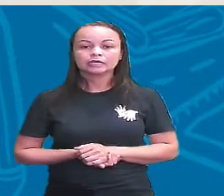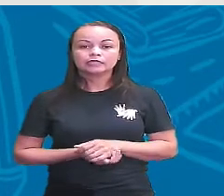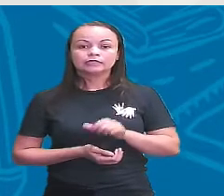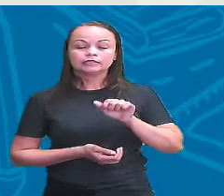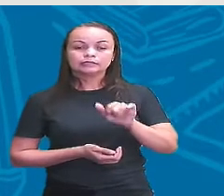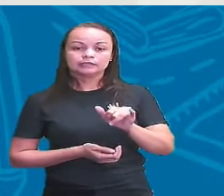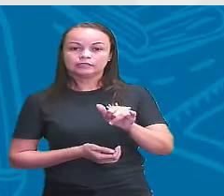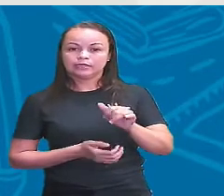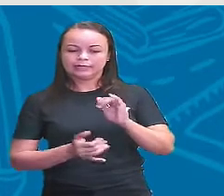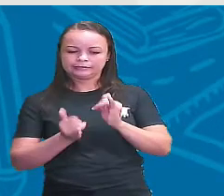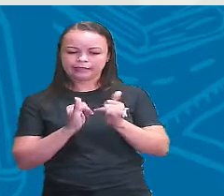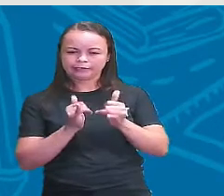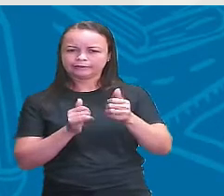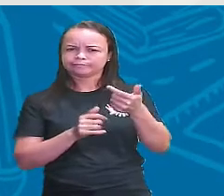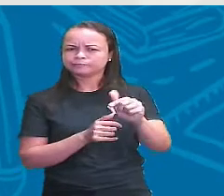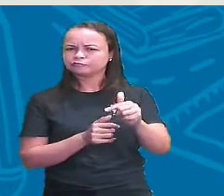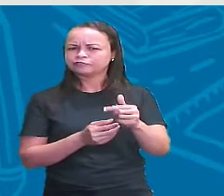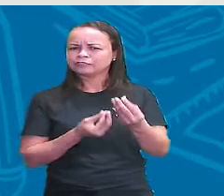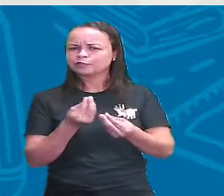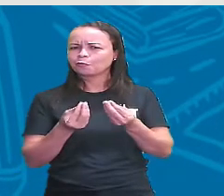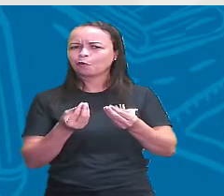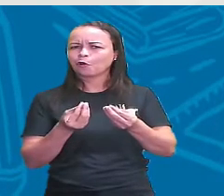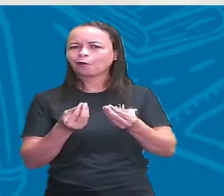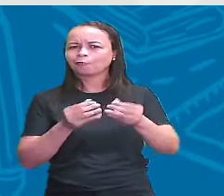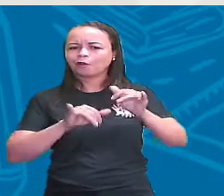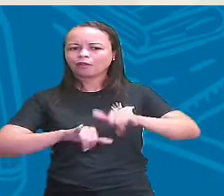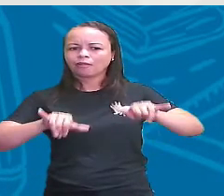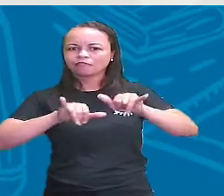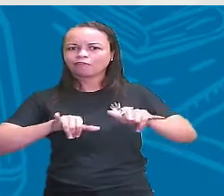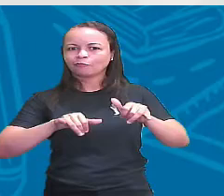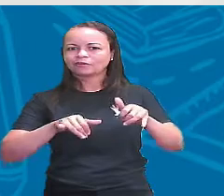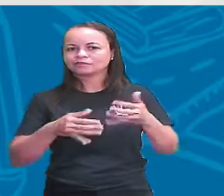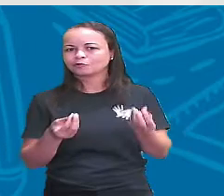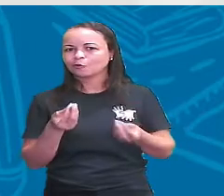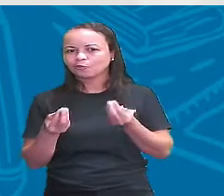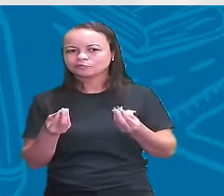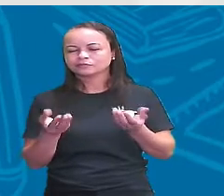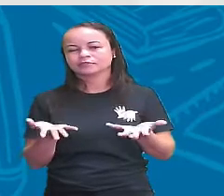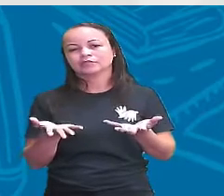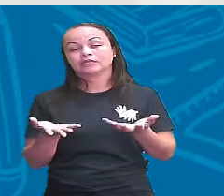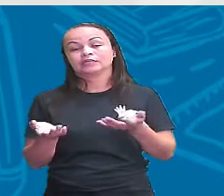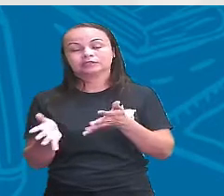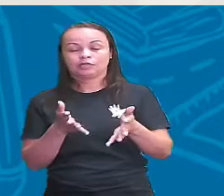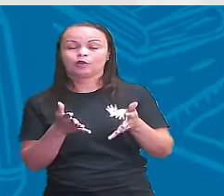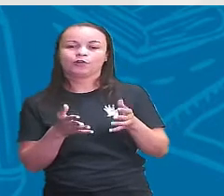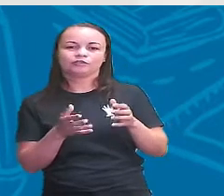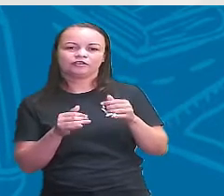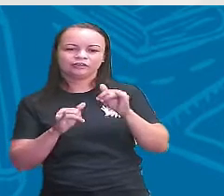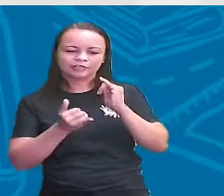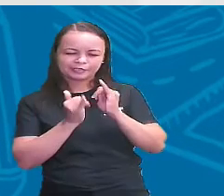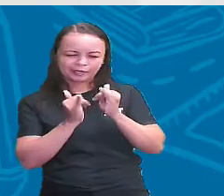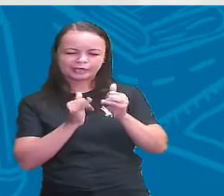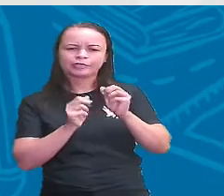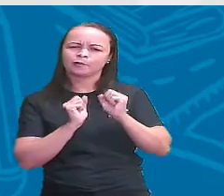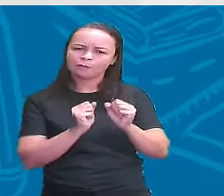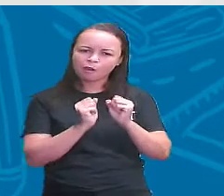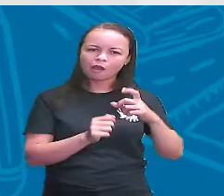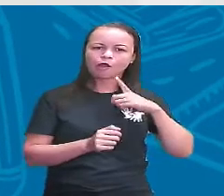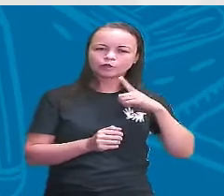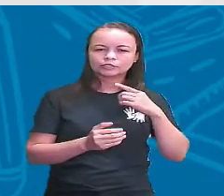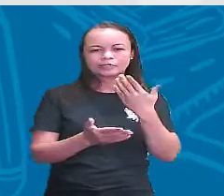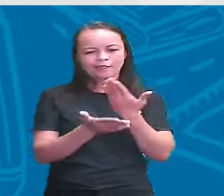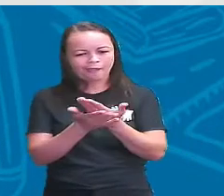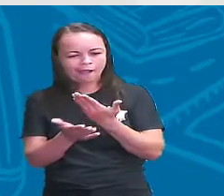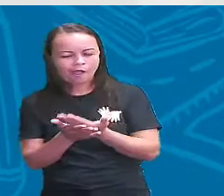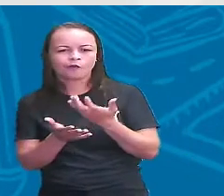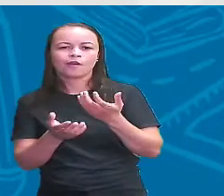acesso a praticamente nenhuma informação, certo? Então, através da internet, a gente pode ter aula, a gente pode se comunicar com nossa